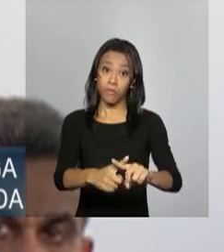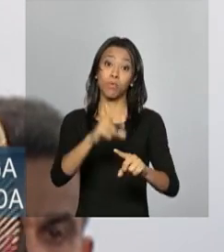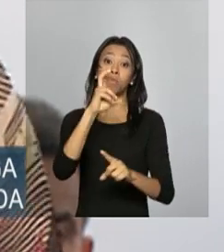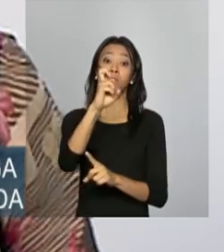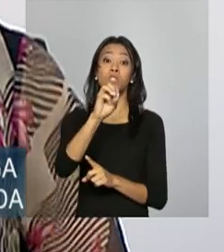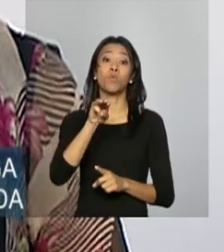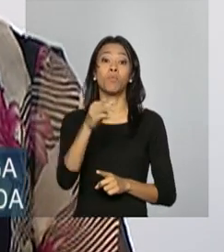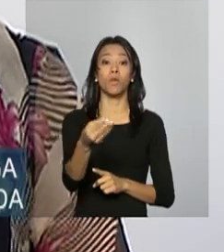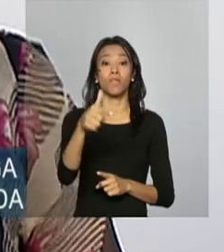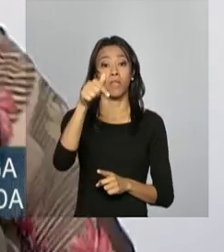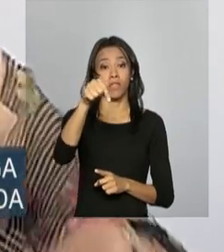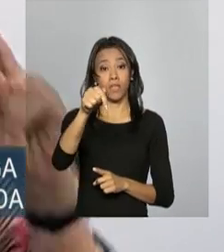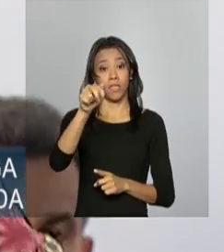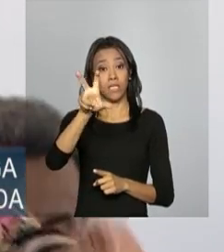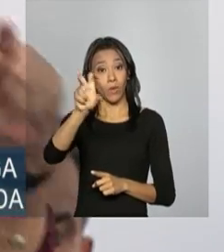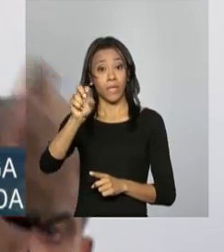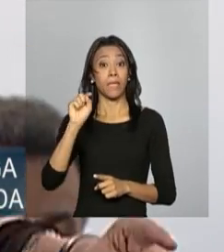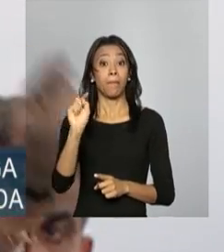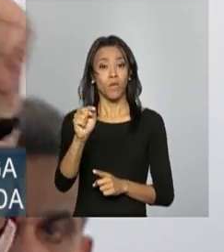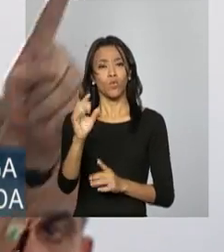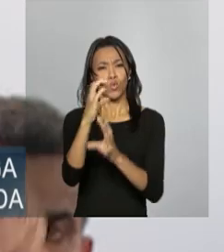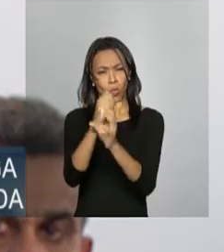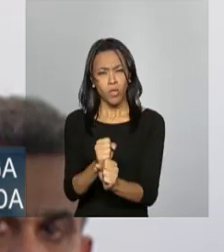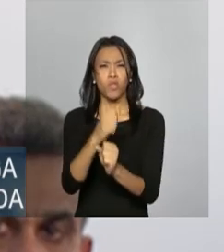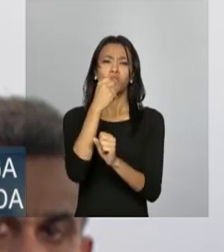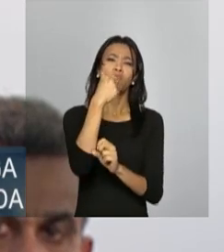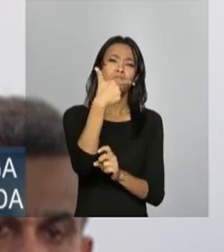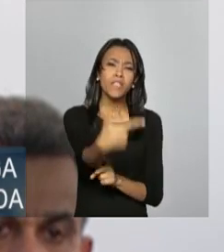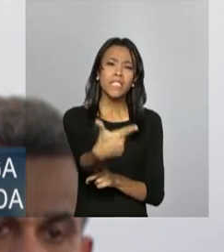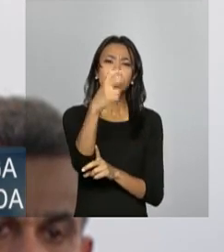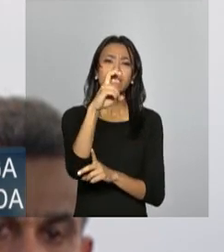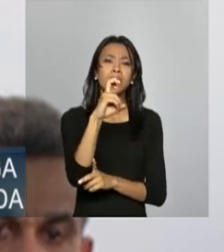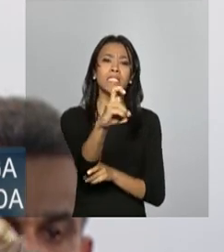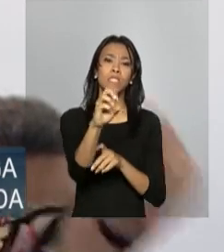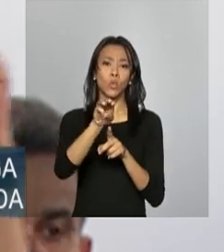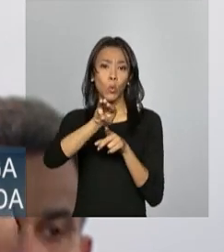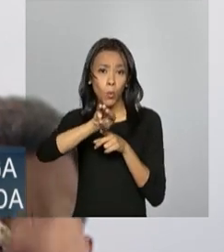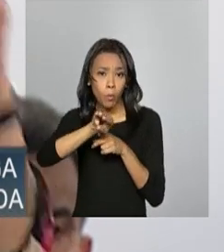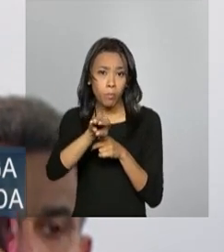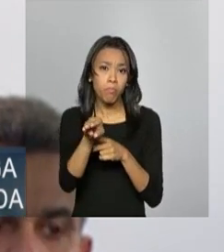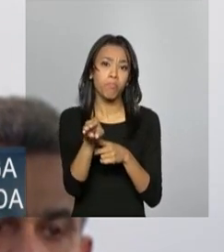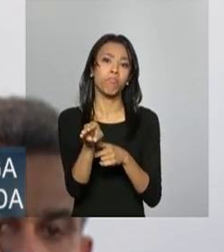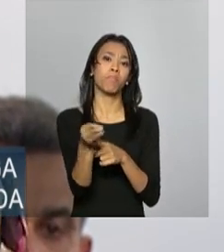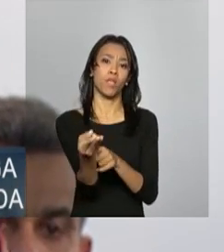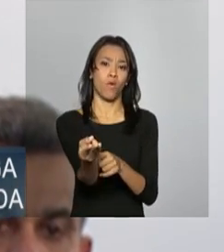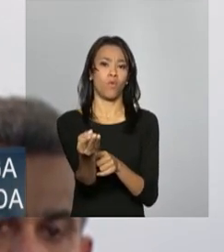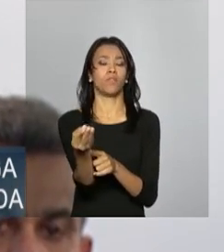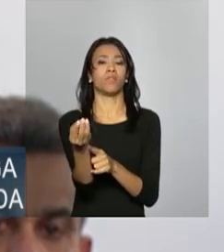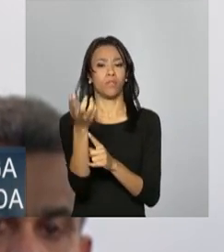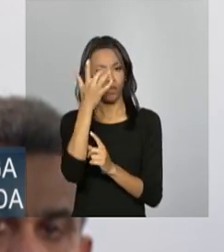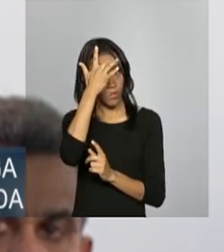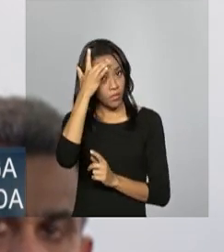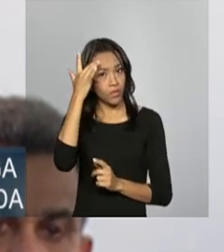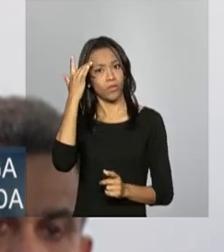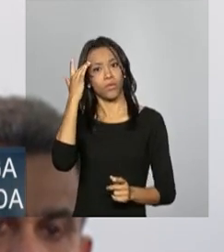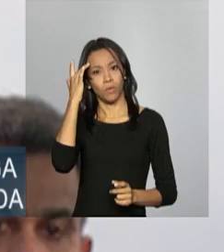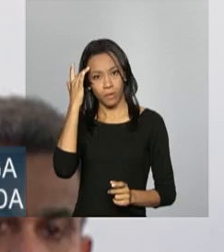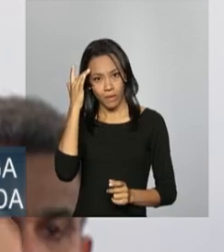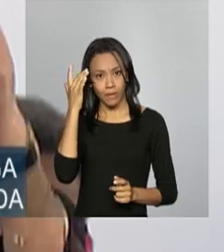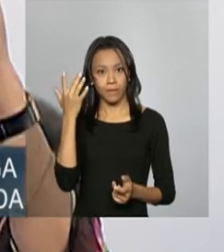5.750.000, vai dar 25 milhões de pessoas. 25 milhões de